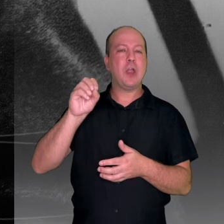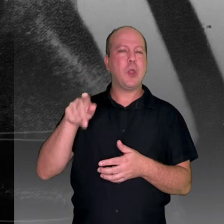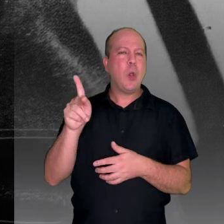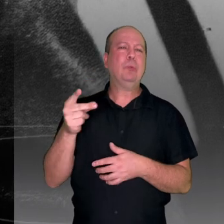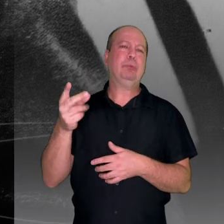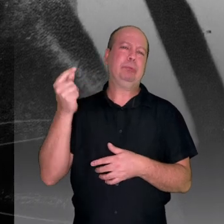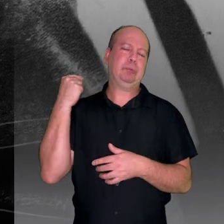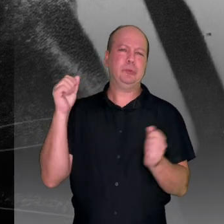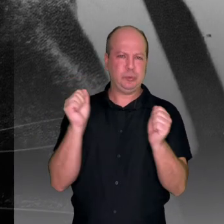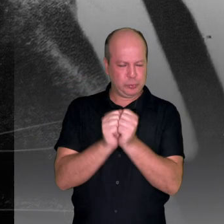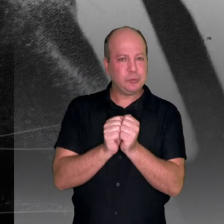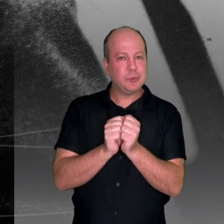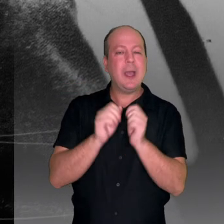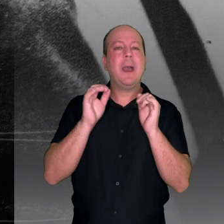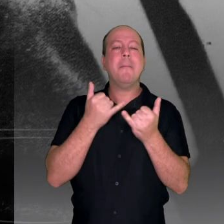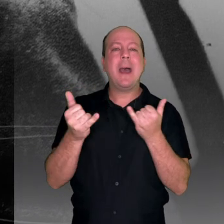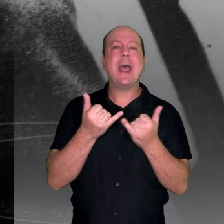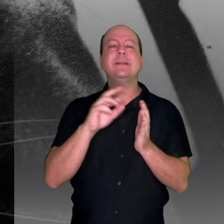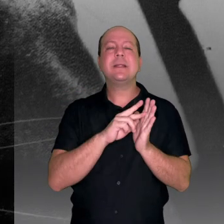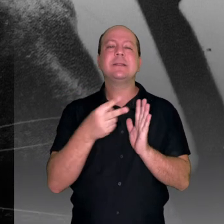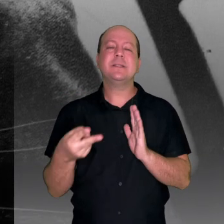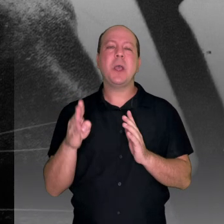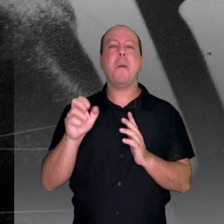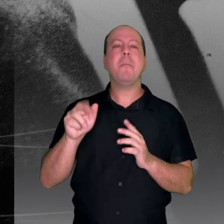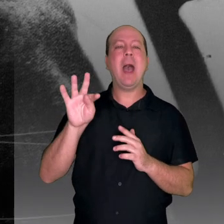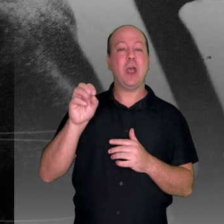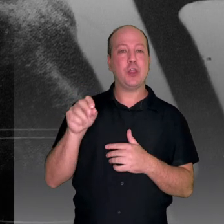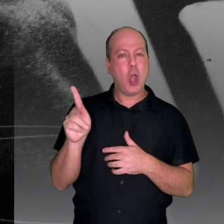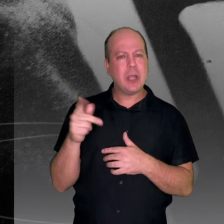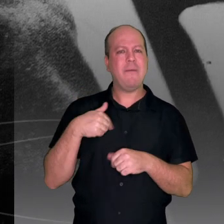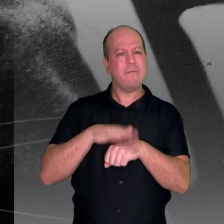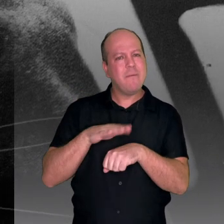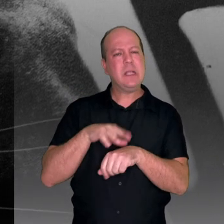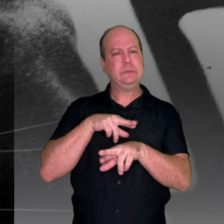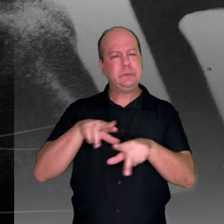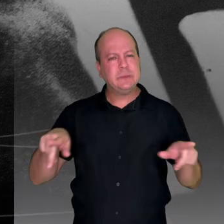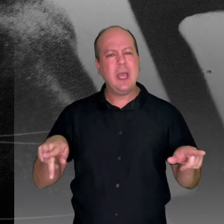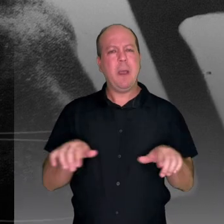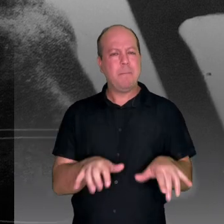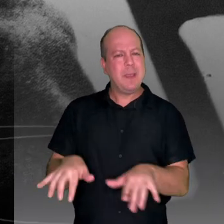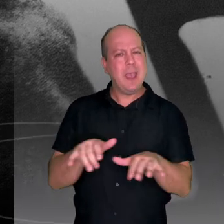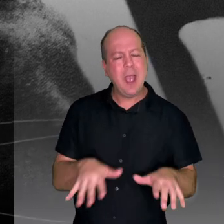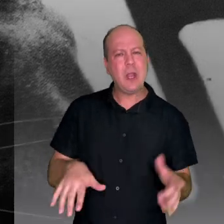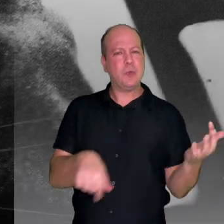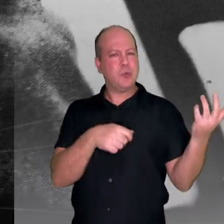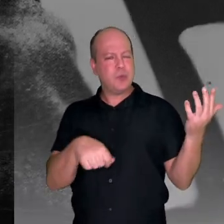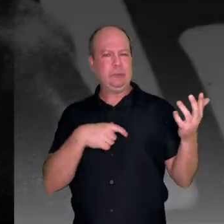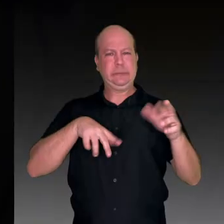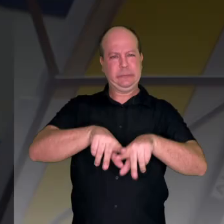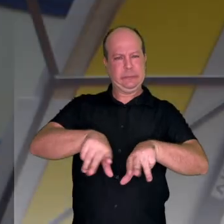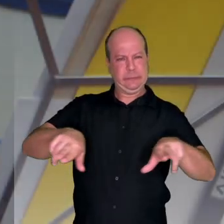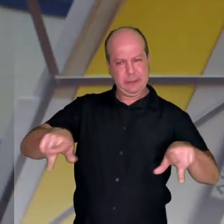que eu toco com o Marcelo há muito, muito tempo. É uma transcrição, quer dizer, o próprio Bartók ele fez várias versões dessa música. Tem para violino e piano, tem para orquestra